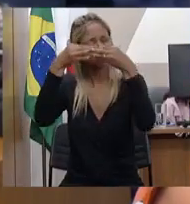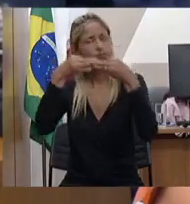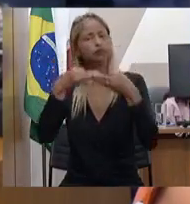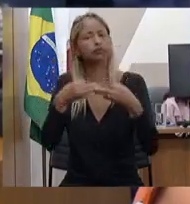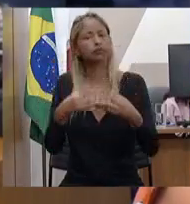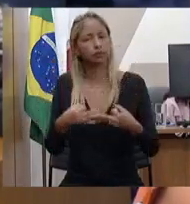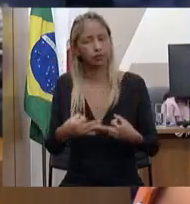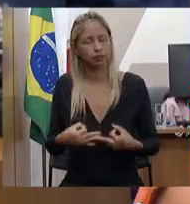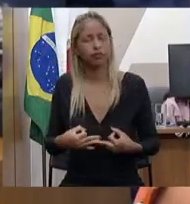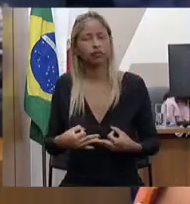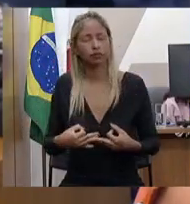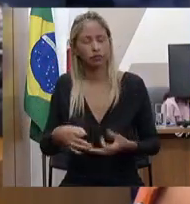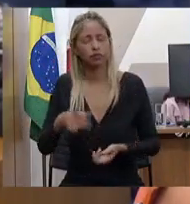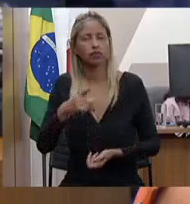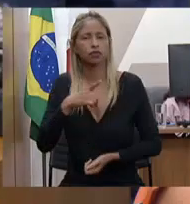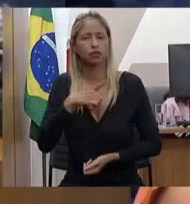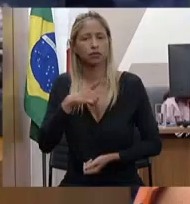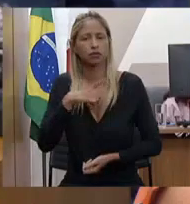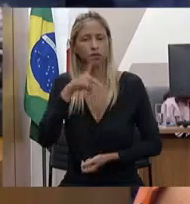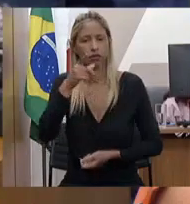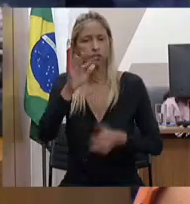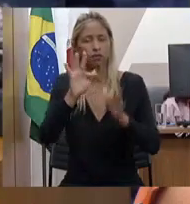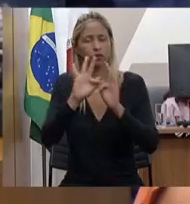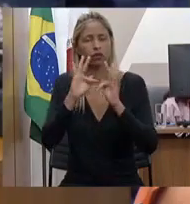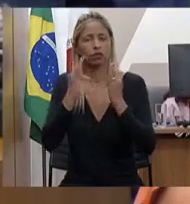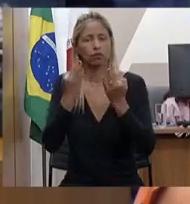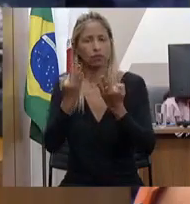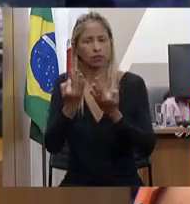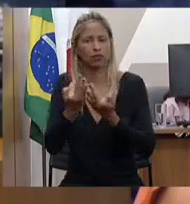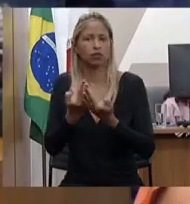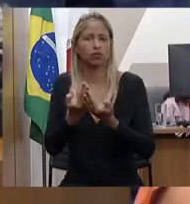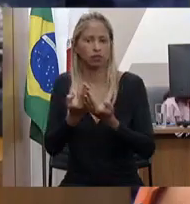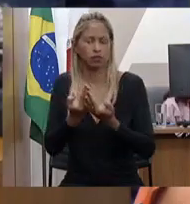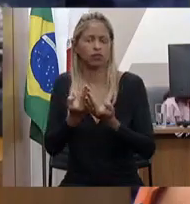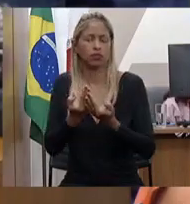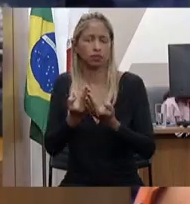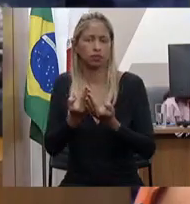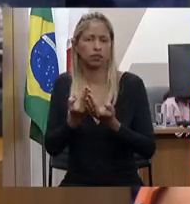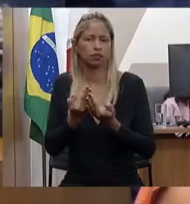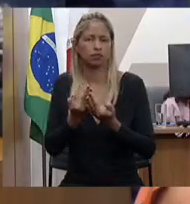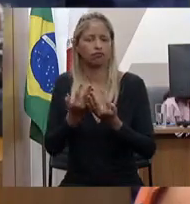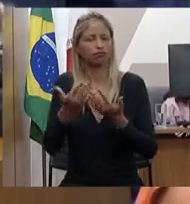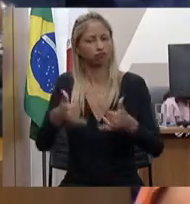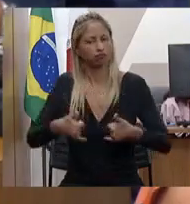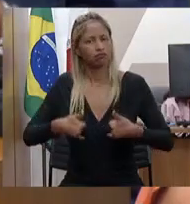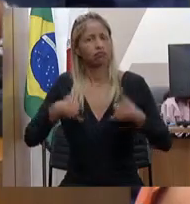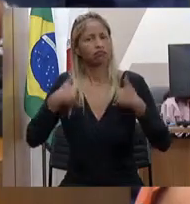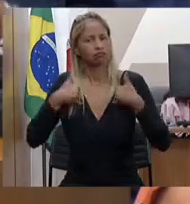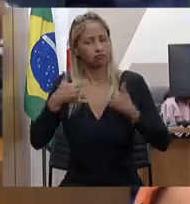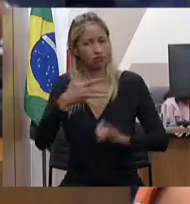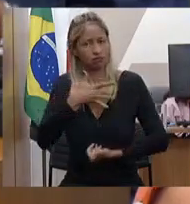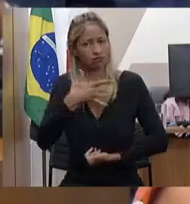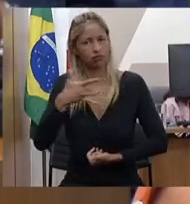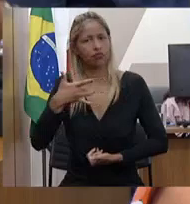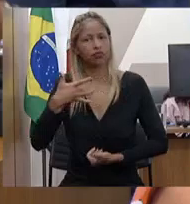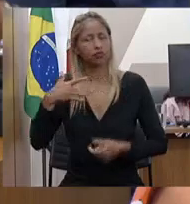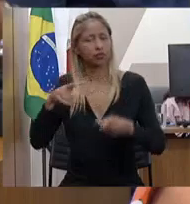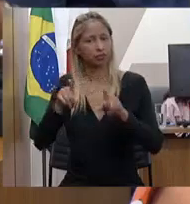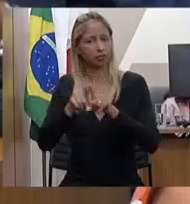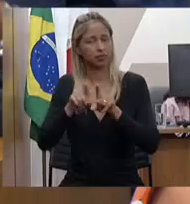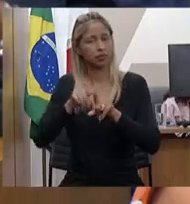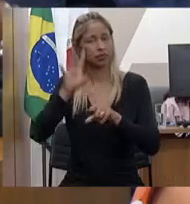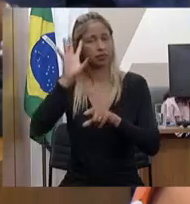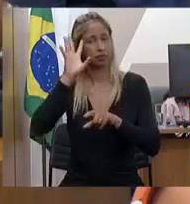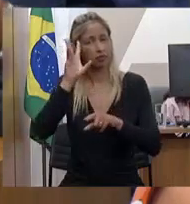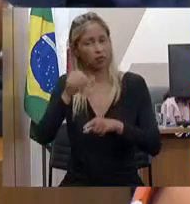é ter a sua família com satisfação e saúde eu